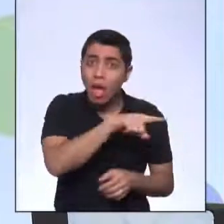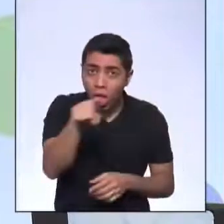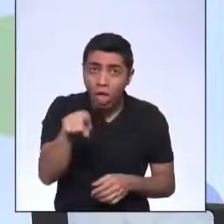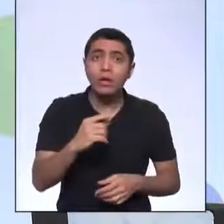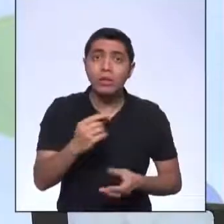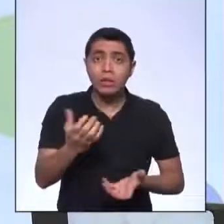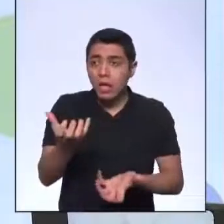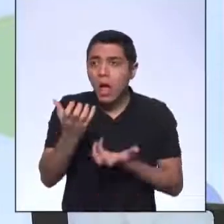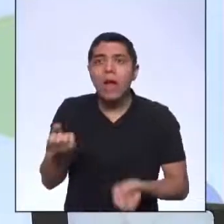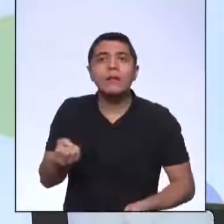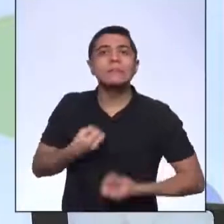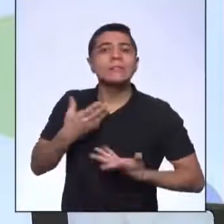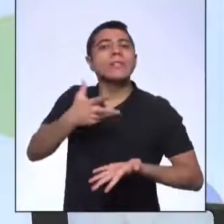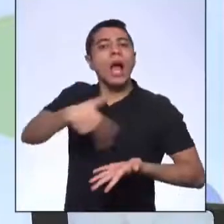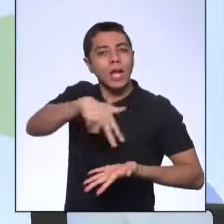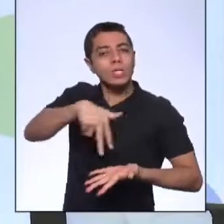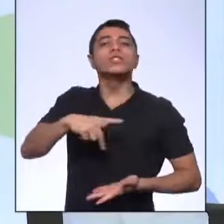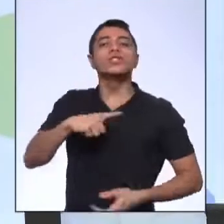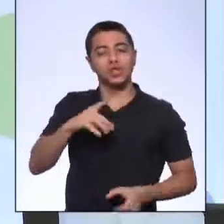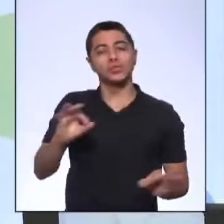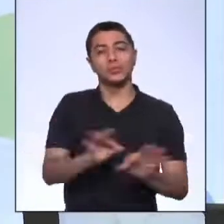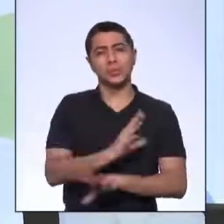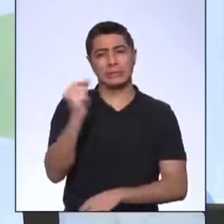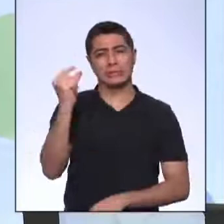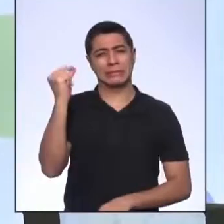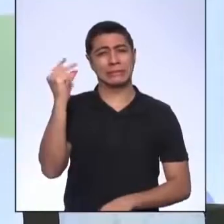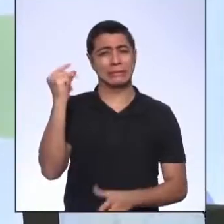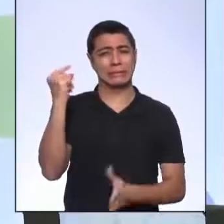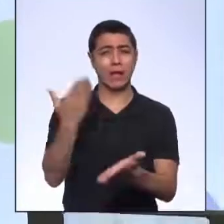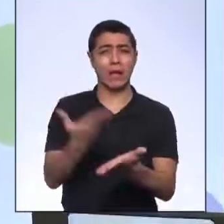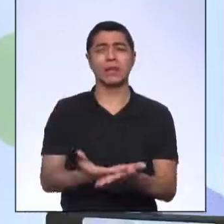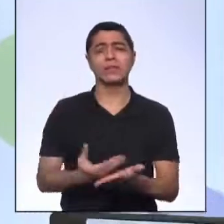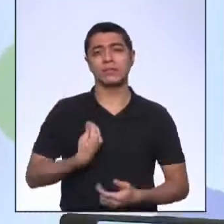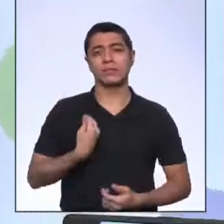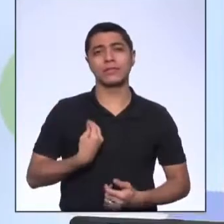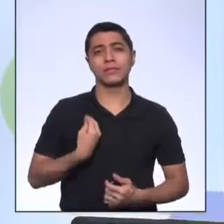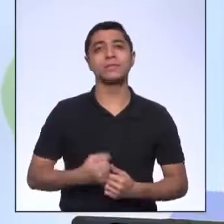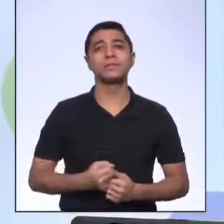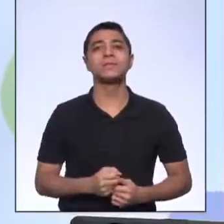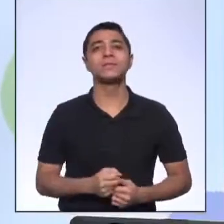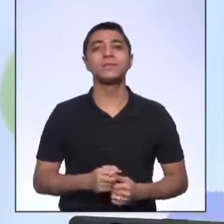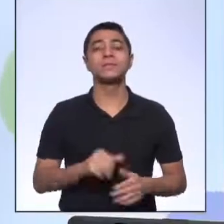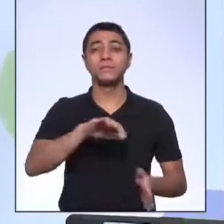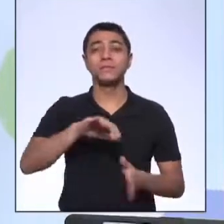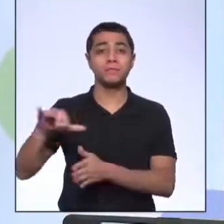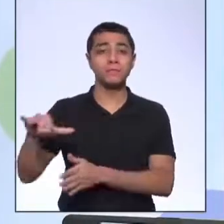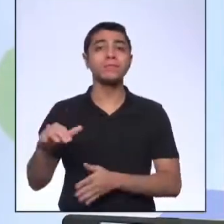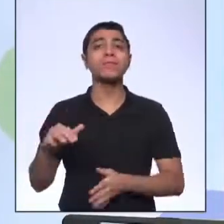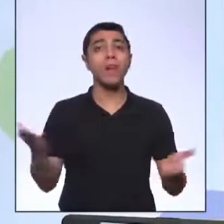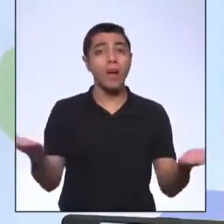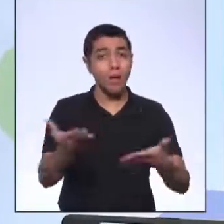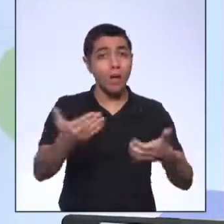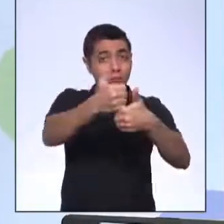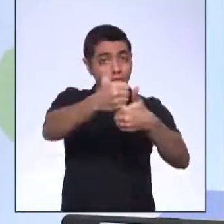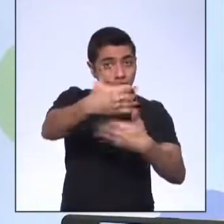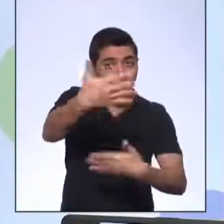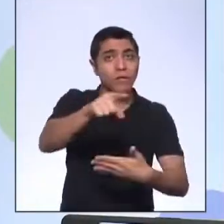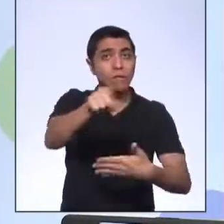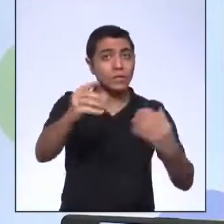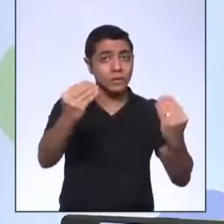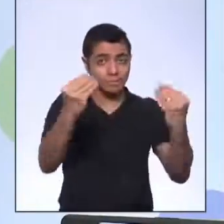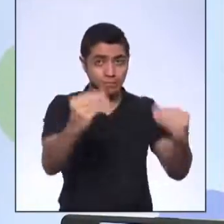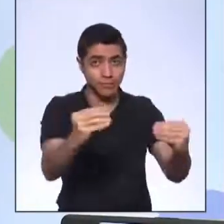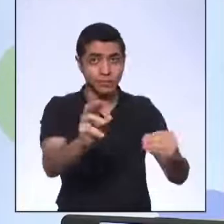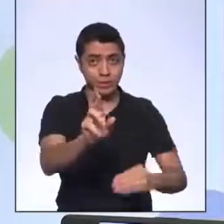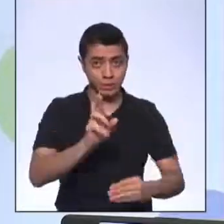eu vou chamar mais um chá tezinho para gente interagir mais um pouquinho tá vamos lá três perguntinhas aí para vocês refletirem e colocarem para